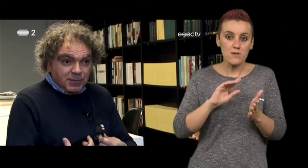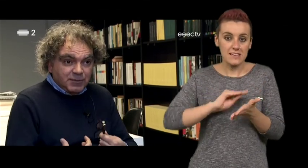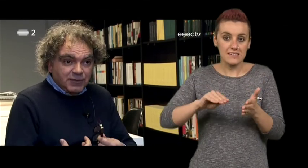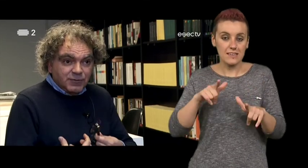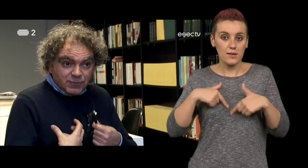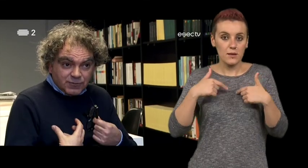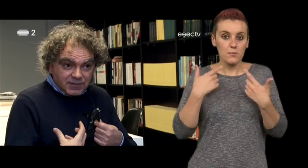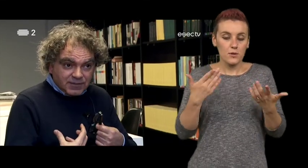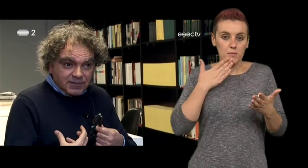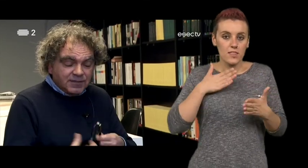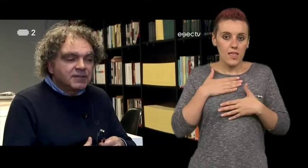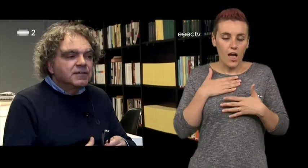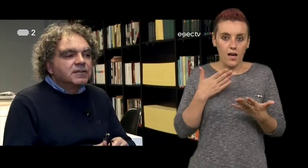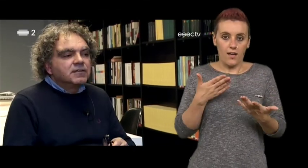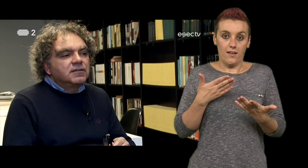que ela própria